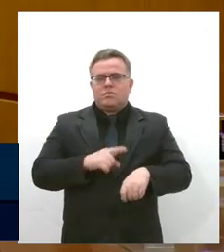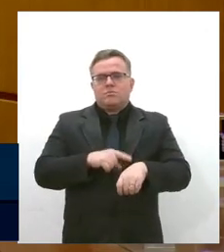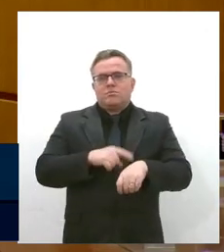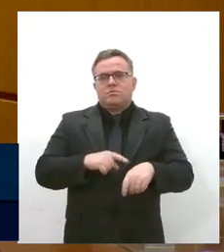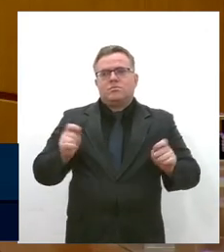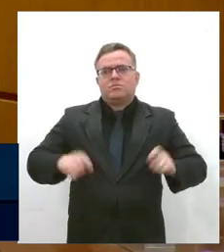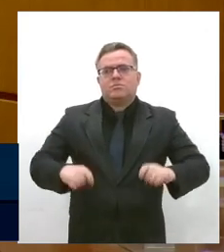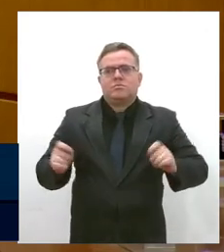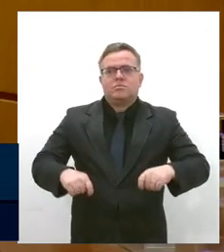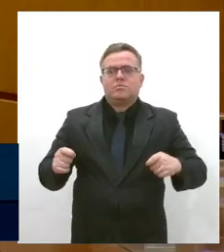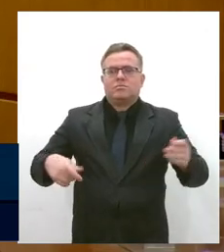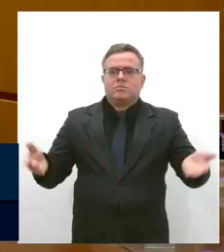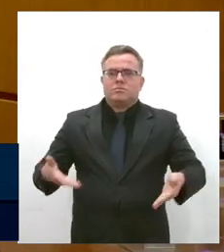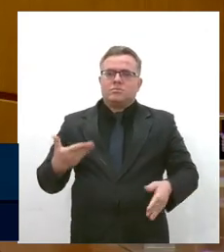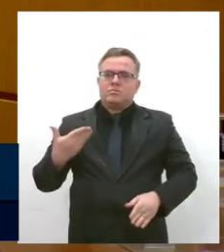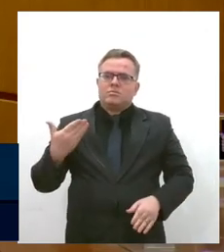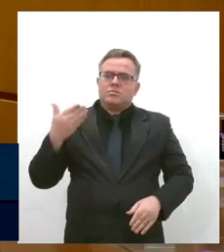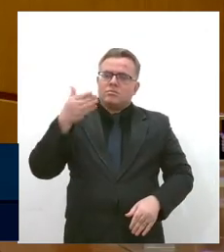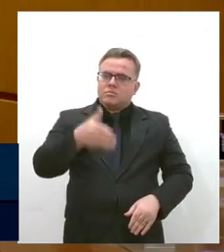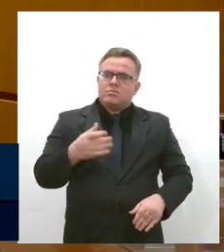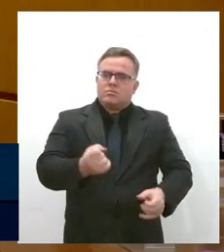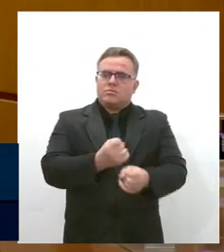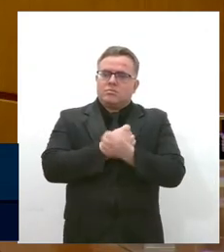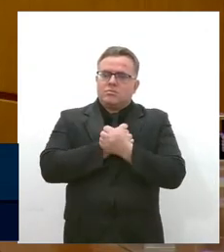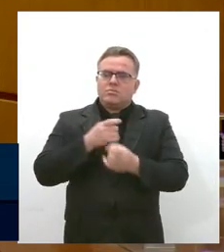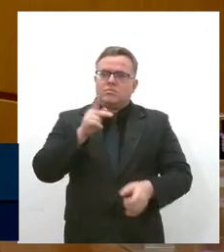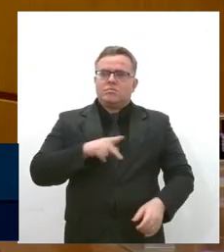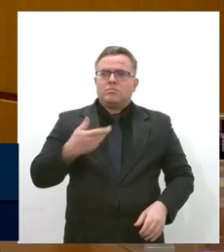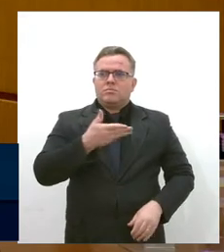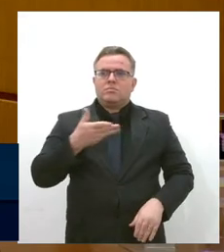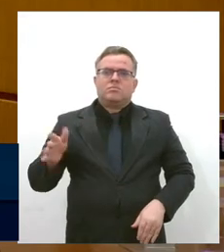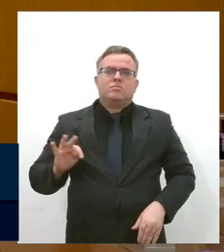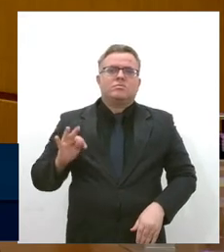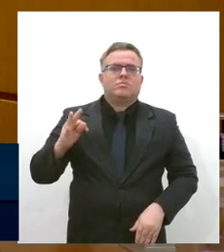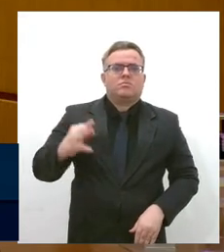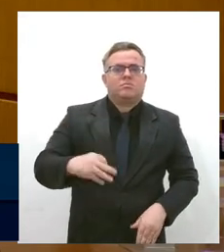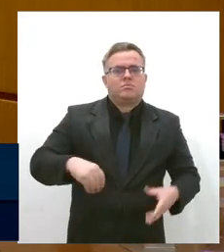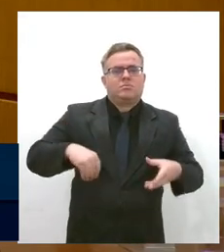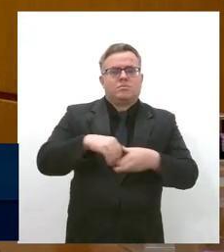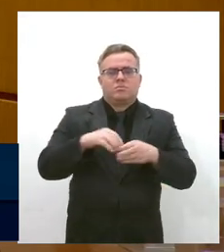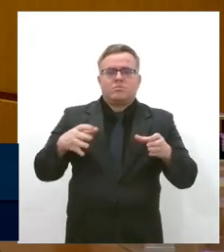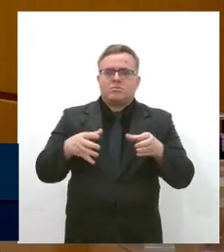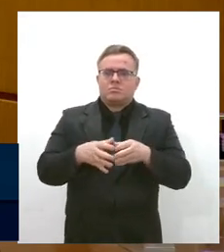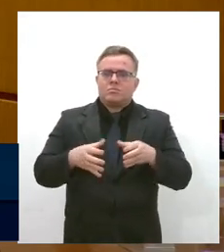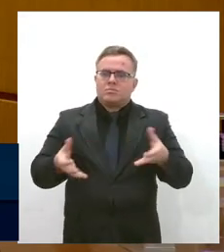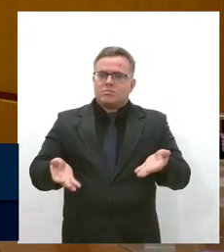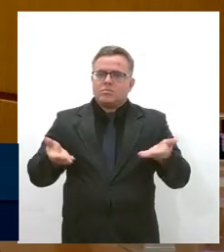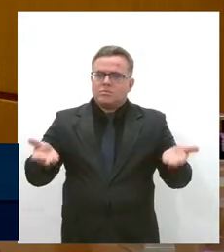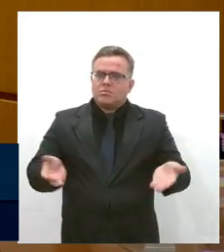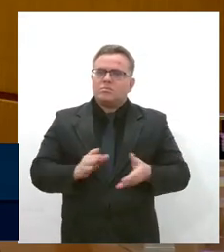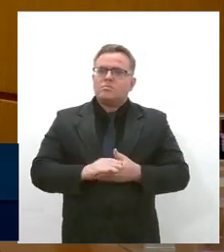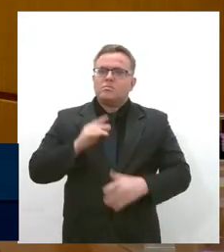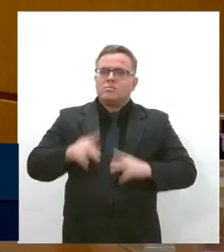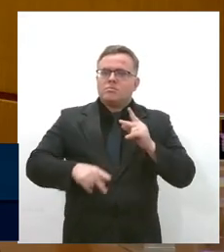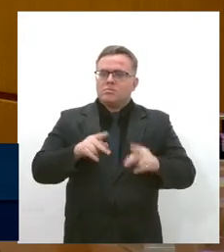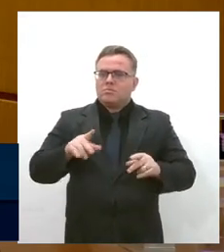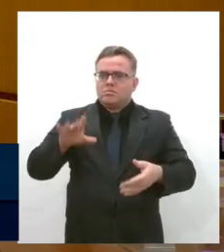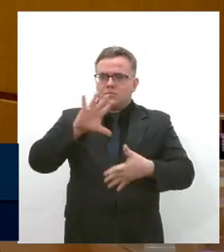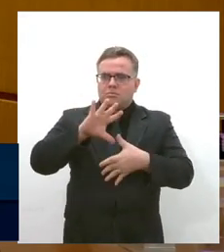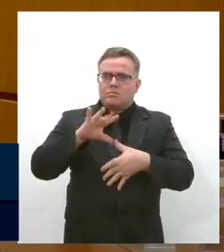lá e abraçar professores, integrantes da Academia Gloriense de Letras e a população Nossa Senhora da Glória, que está vivendo essa